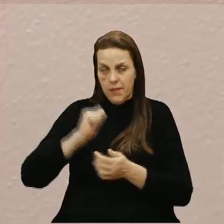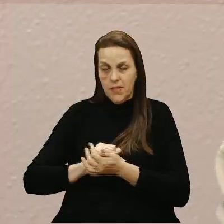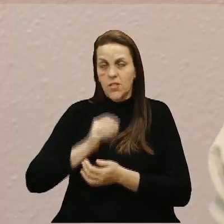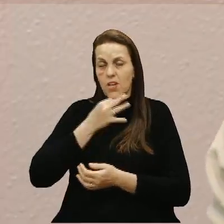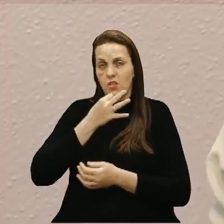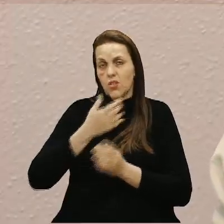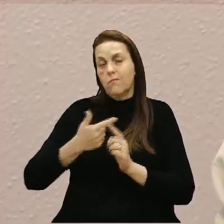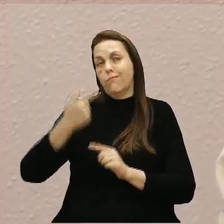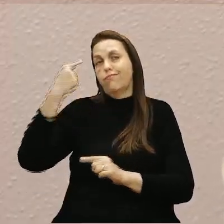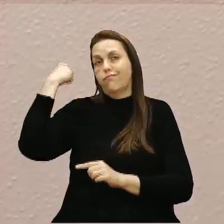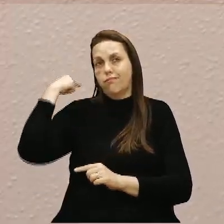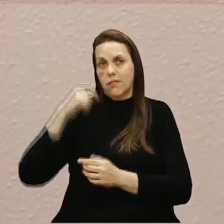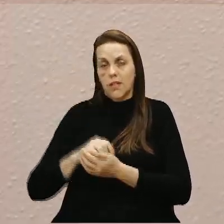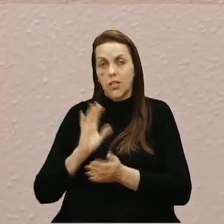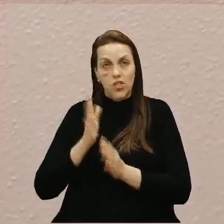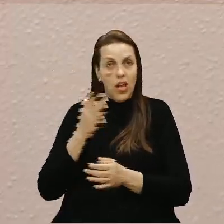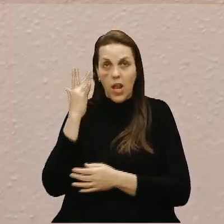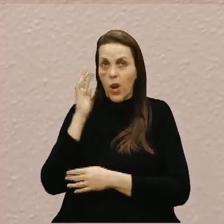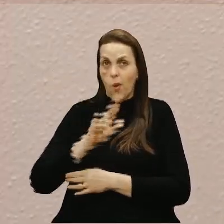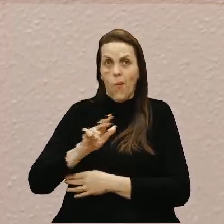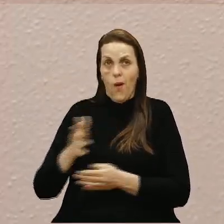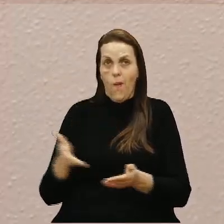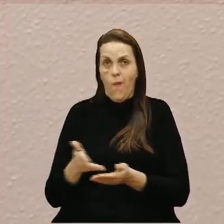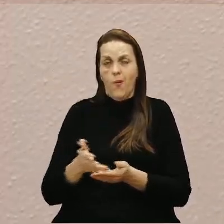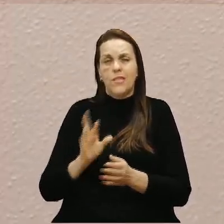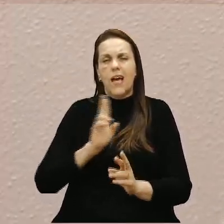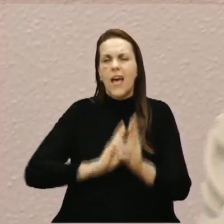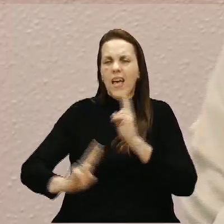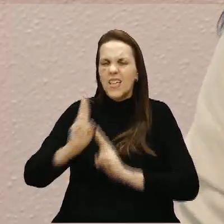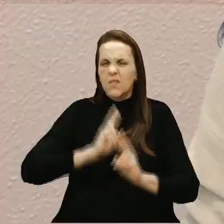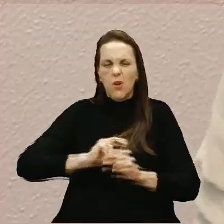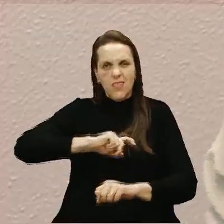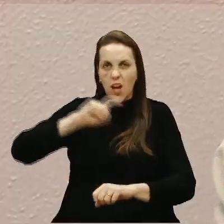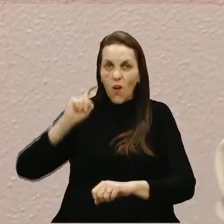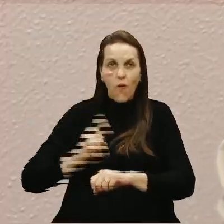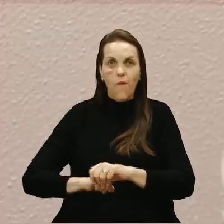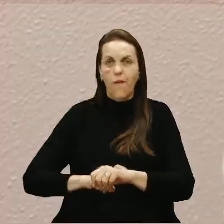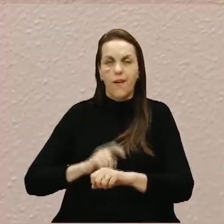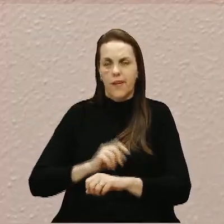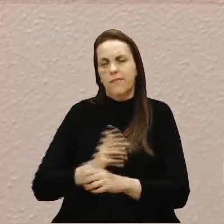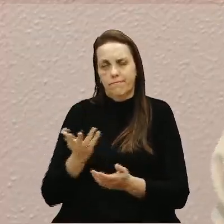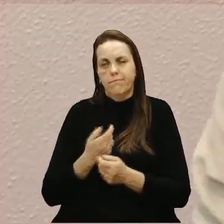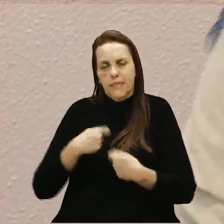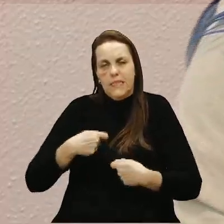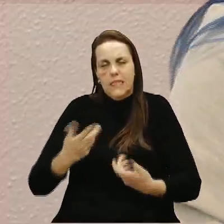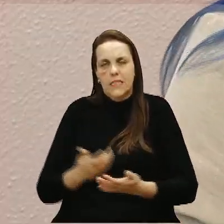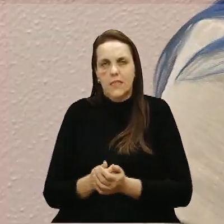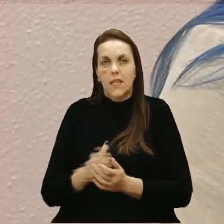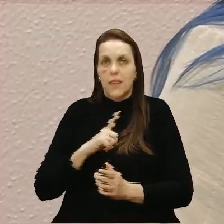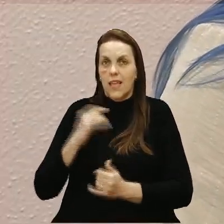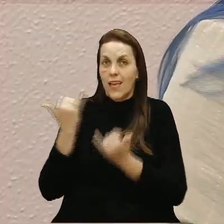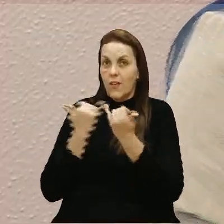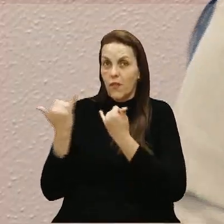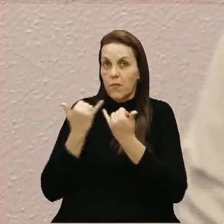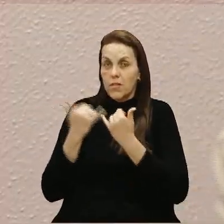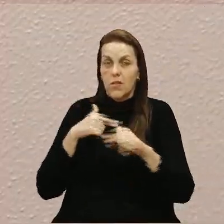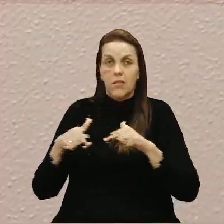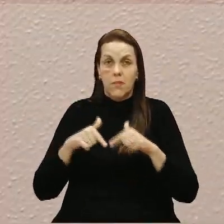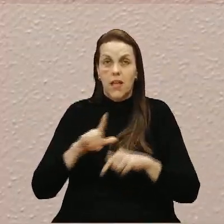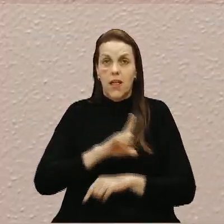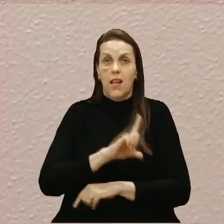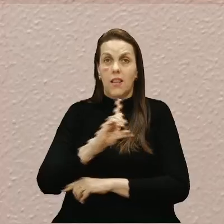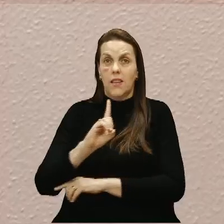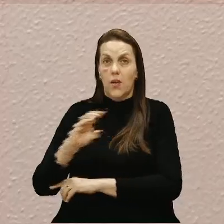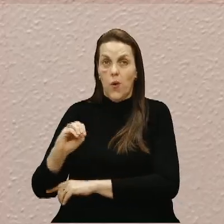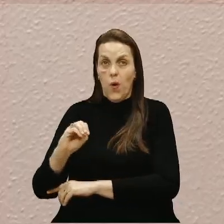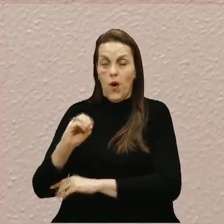de hoje. E a gente sabe que nós precisamos de respostas enérgicas em relação a isso, né? Tive informações, estava olhando a LDO, que a